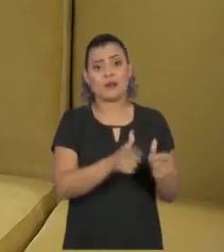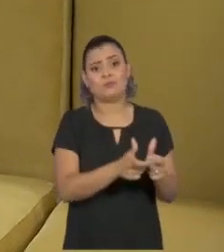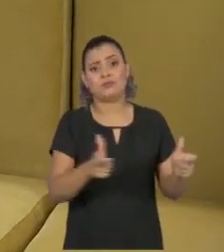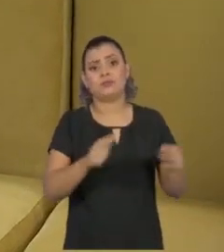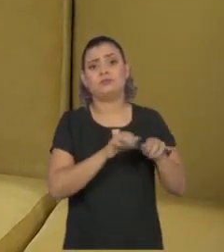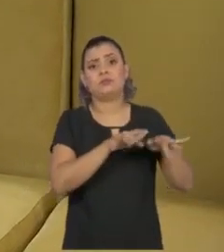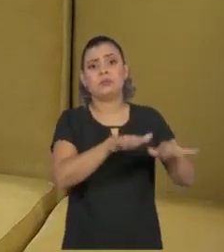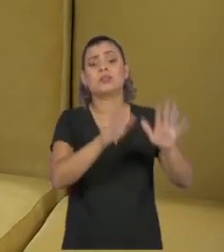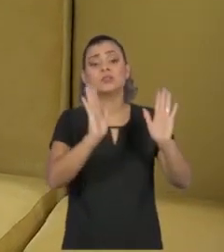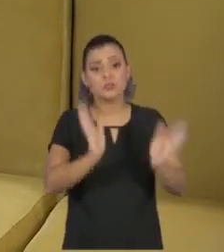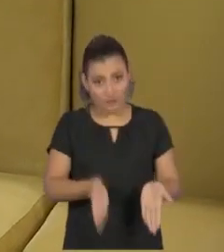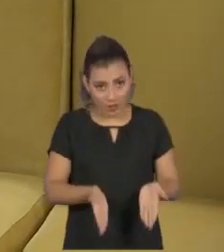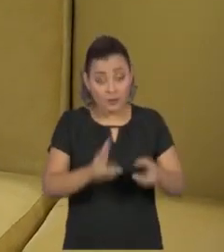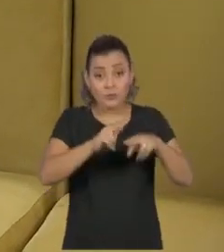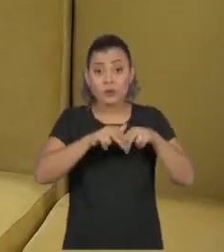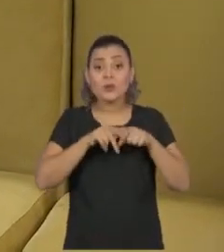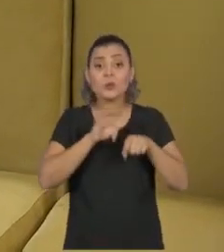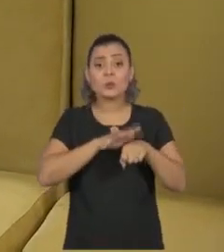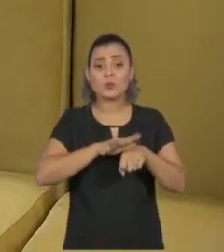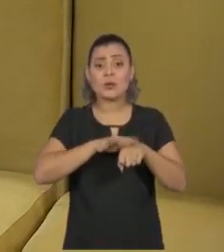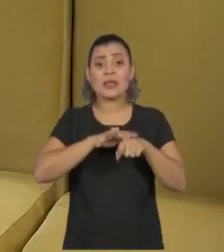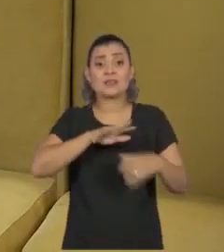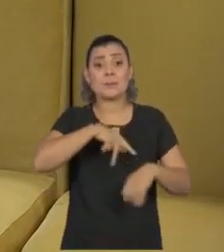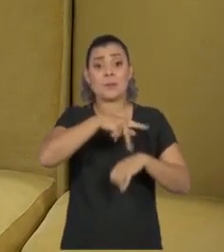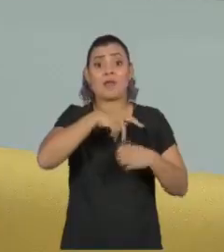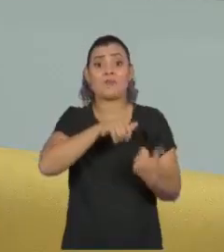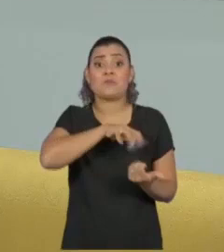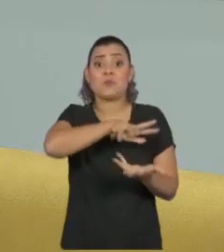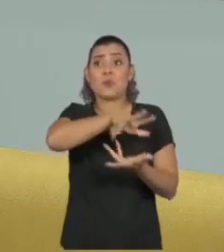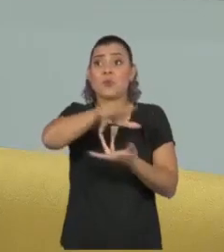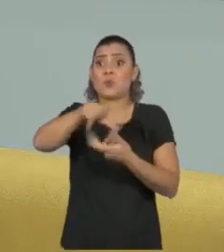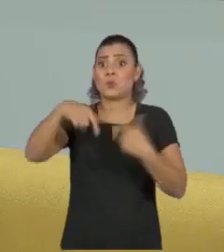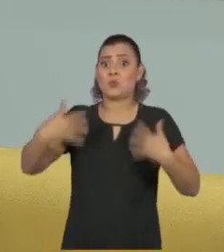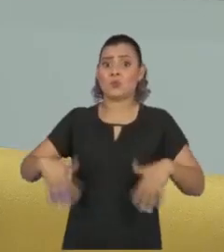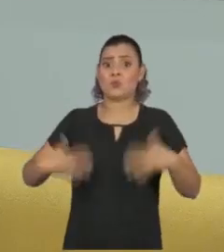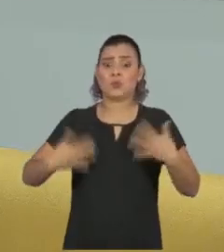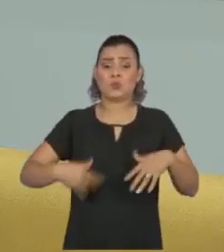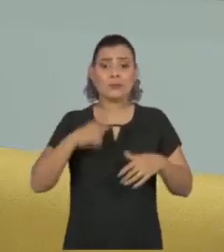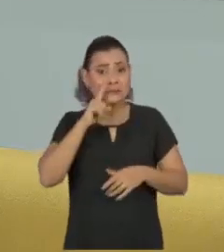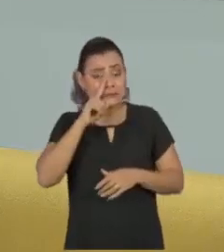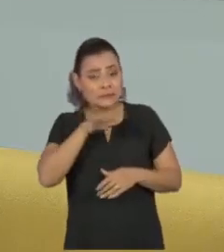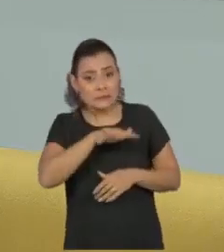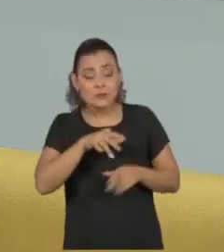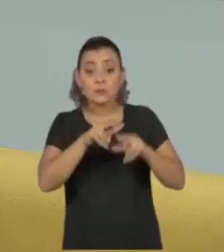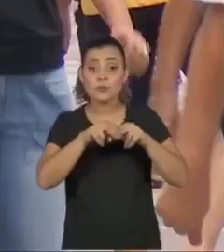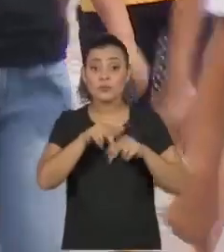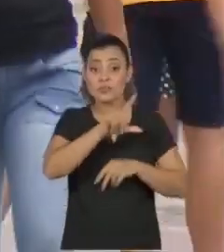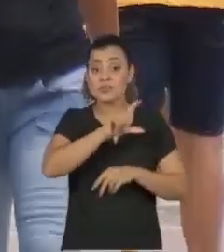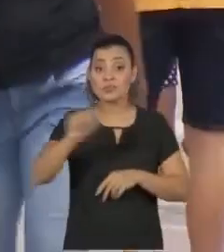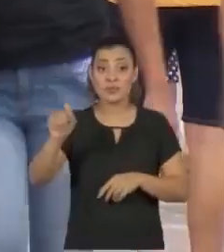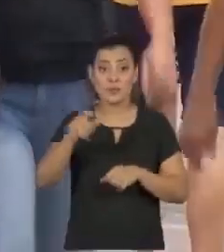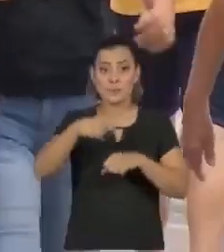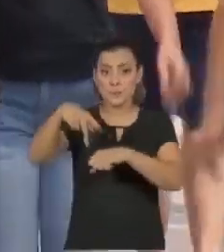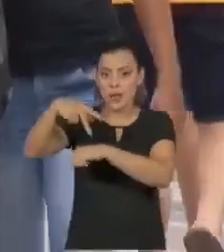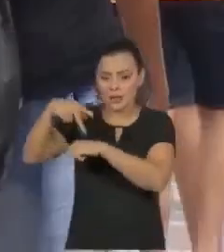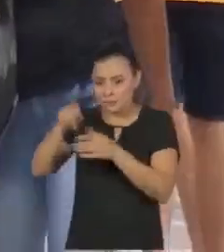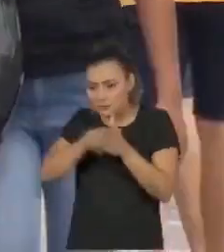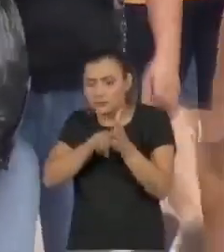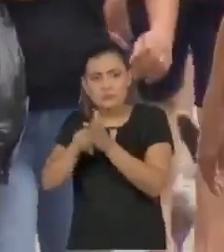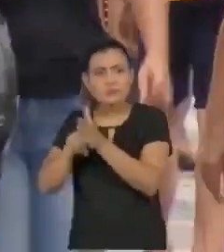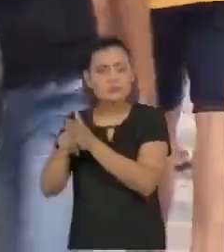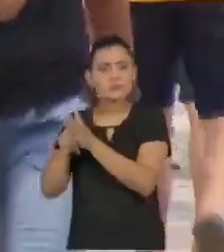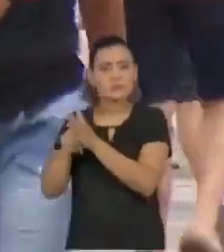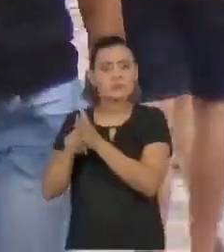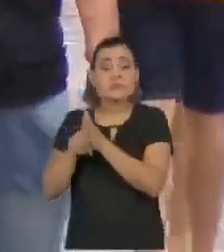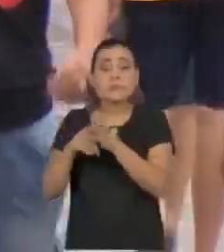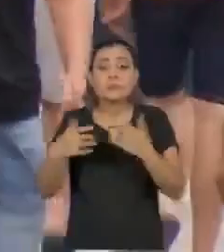da Saúde teme epidemia internacional. Depois de avaliar mais de 100 países, estudo conclui que as pessoas